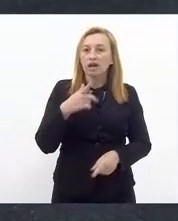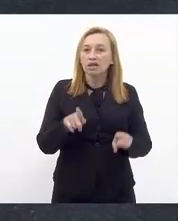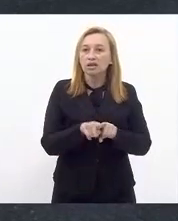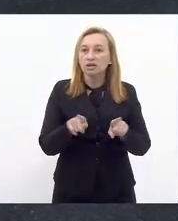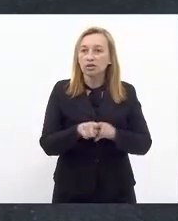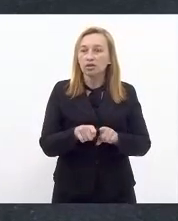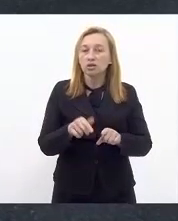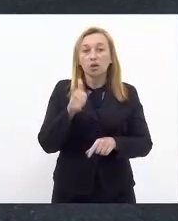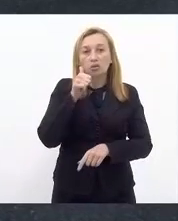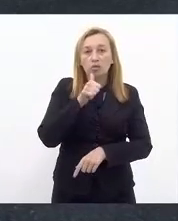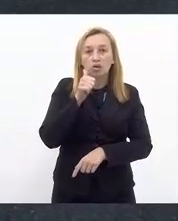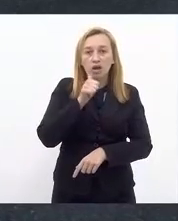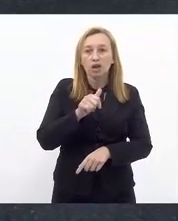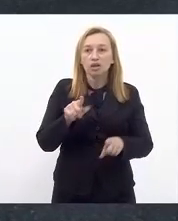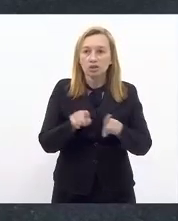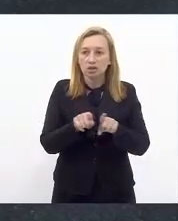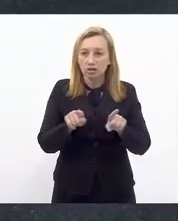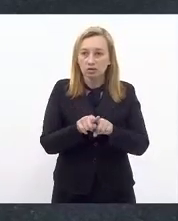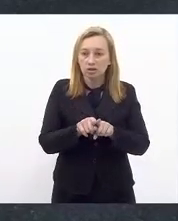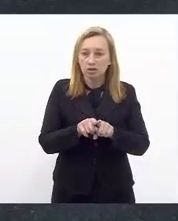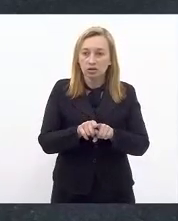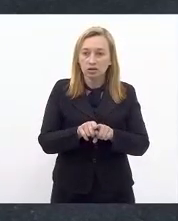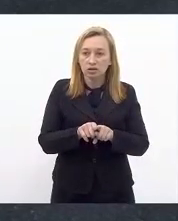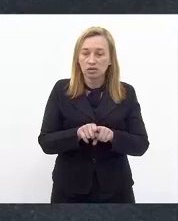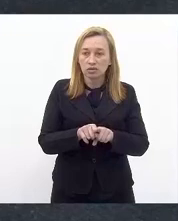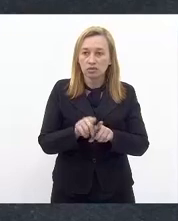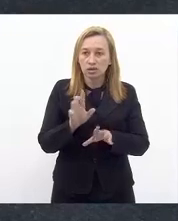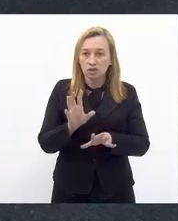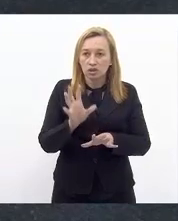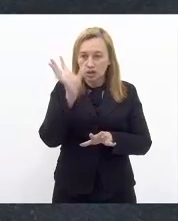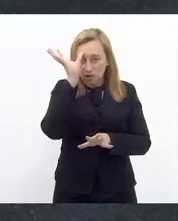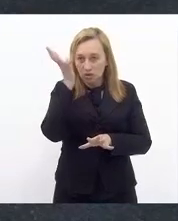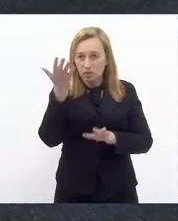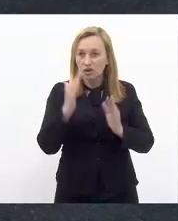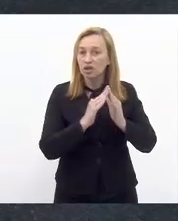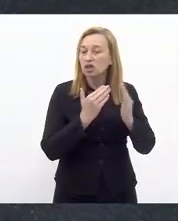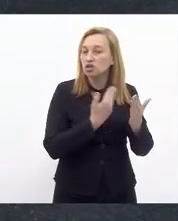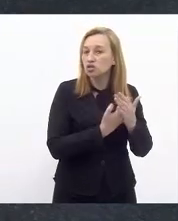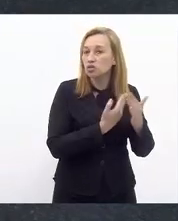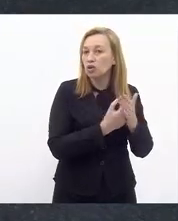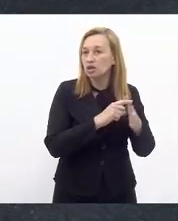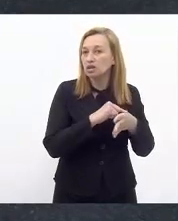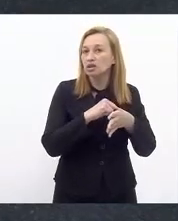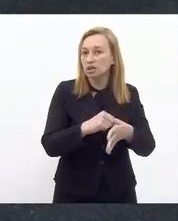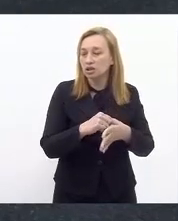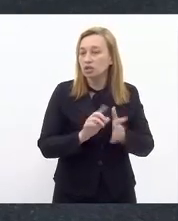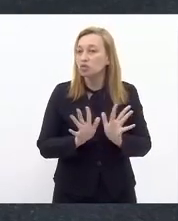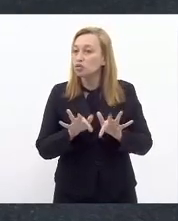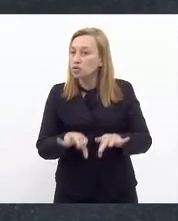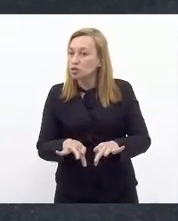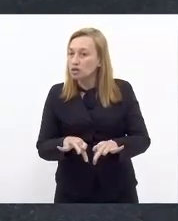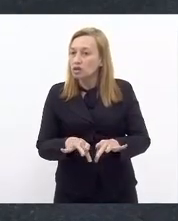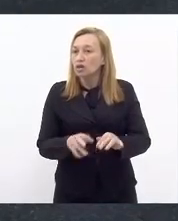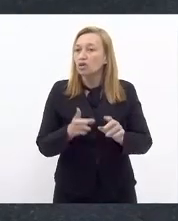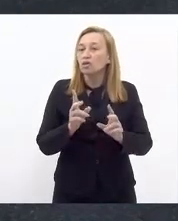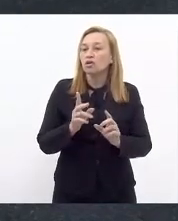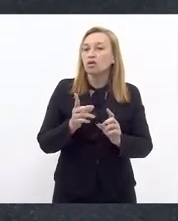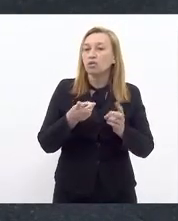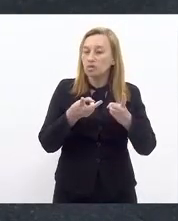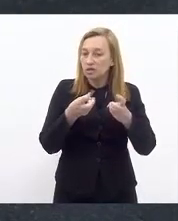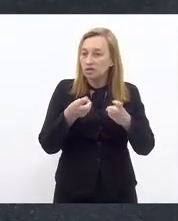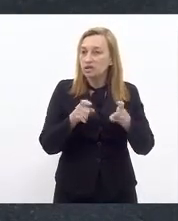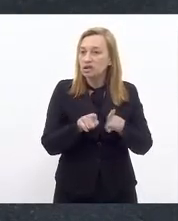também a questão das mulheres que acabou sendo solucionada no colégio e diz e que ia ao final fazer uma observação